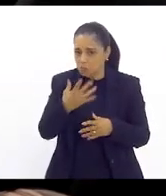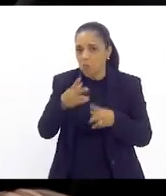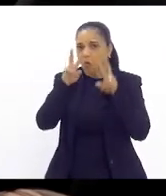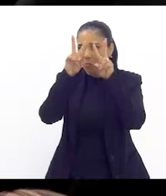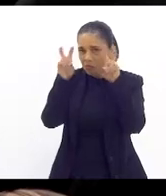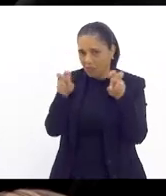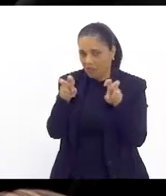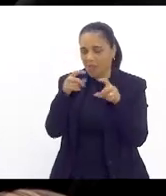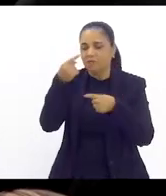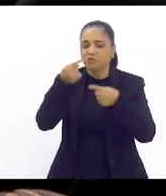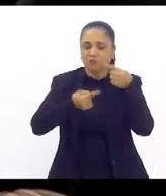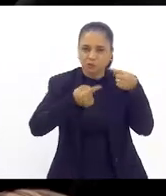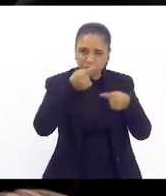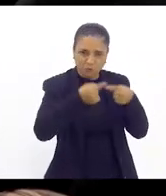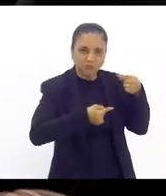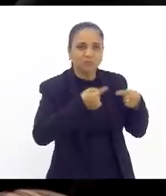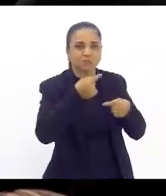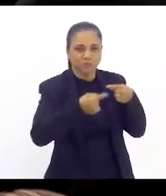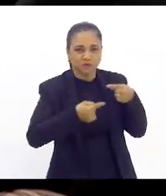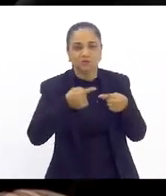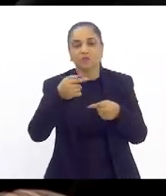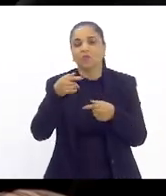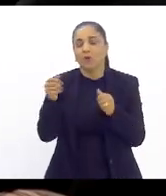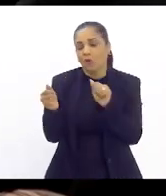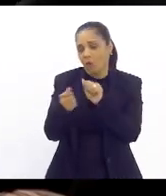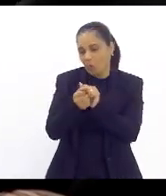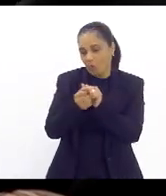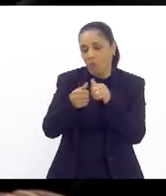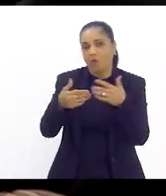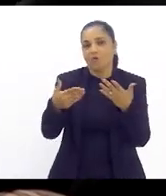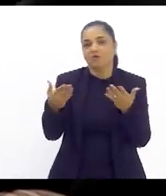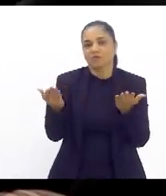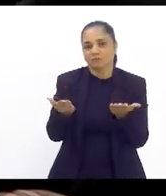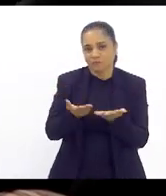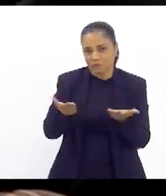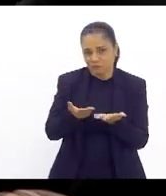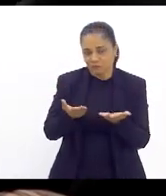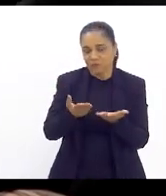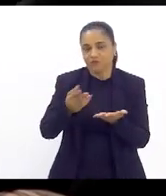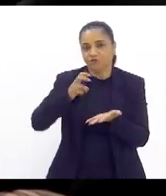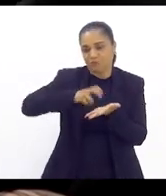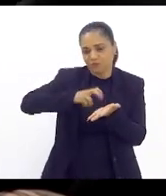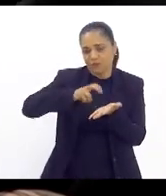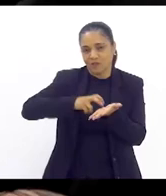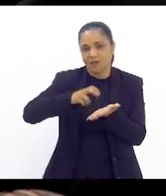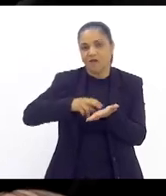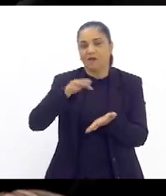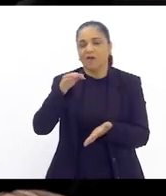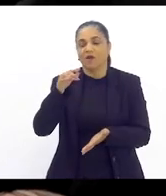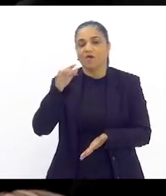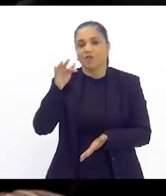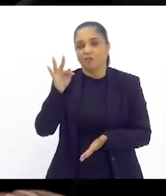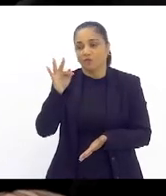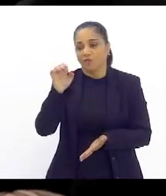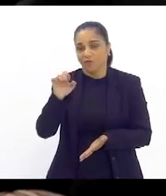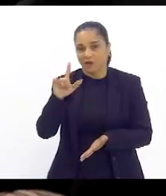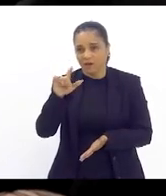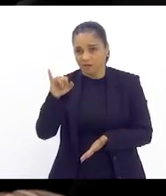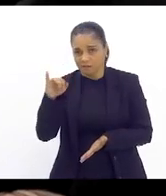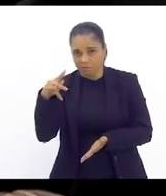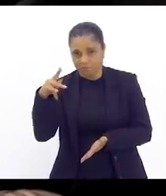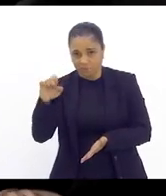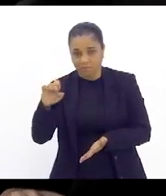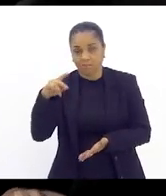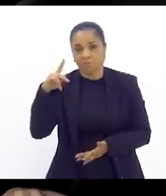discutindo muito o Felipe Peixoto hoje Passou boa parte da manhã lá conosco na Light